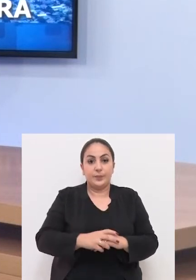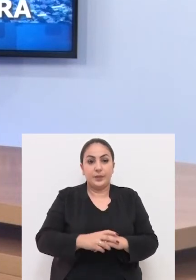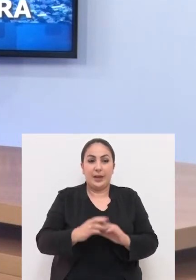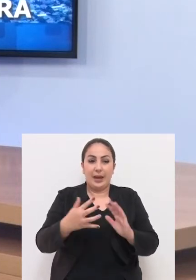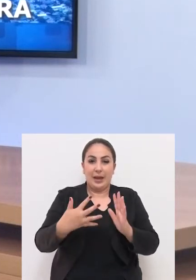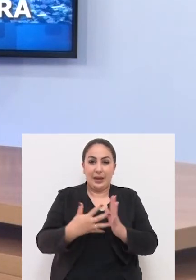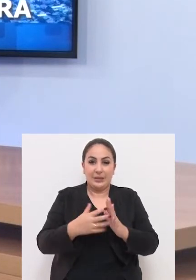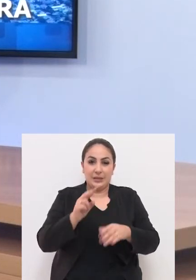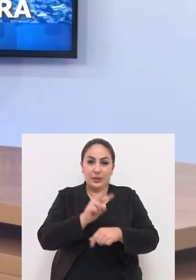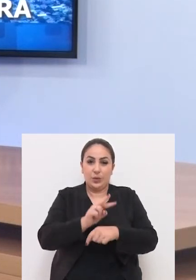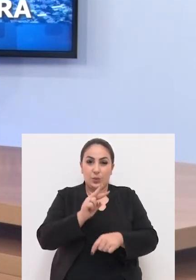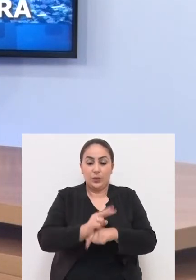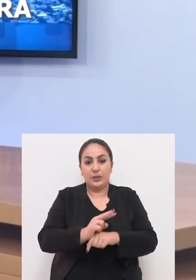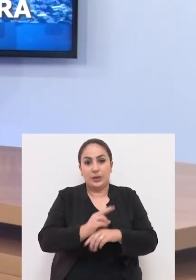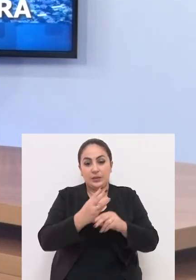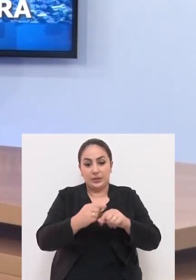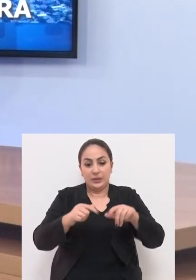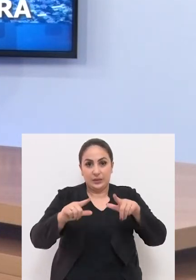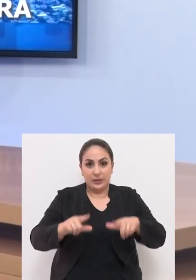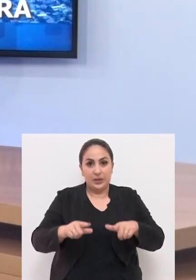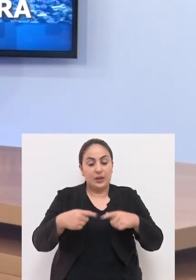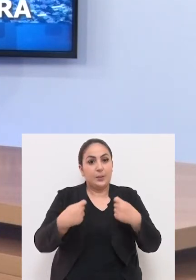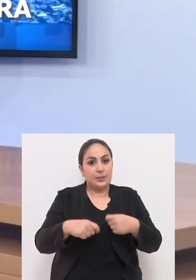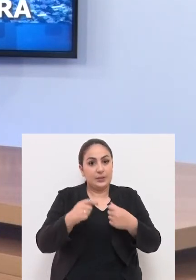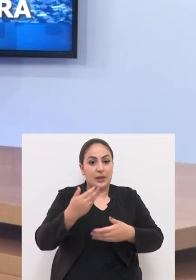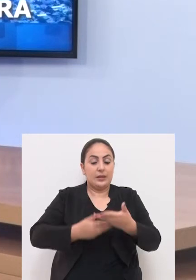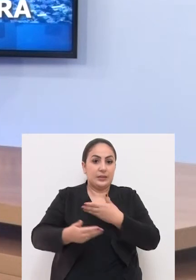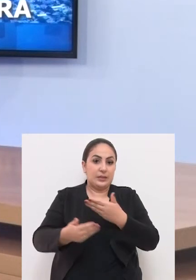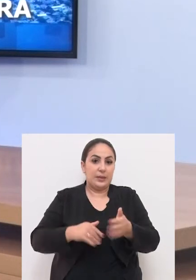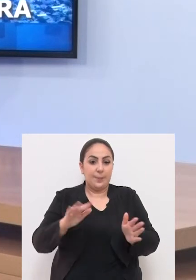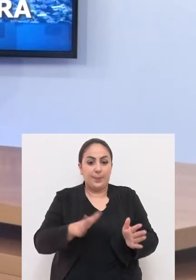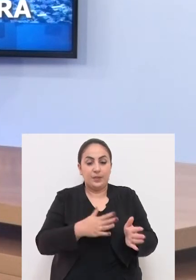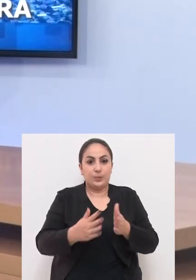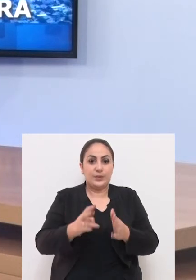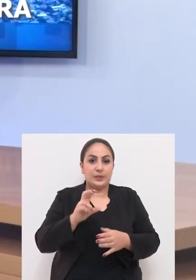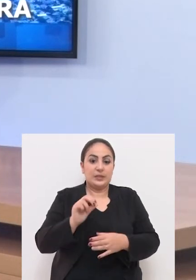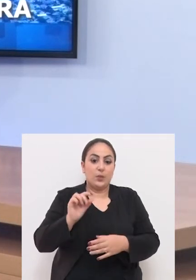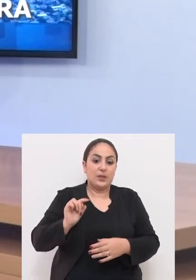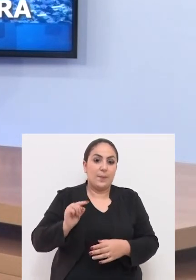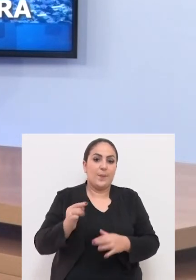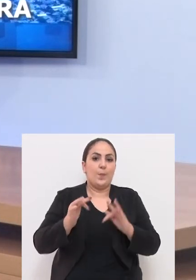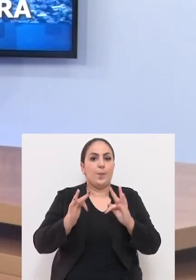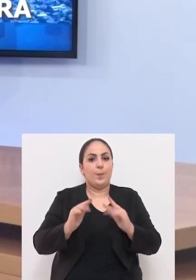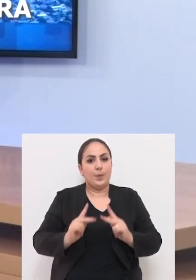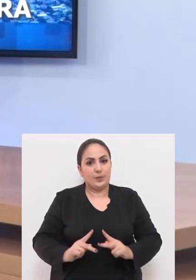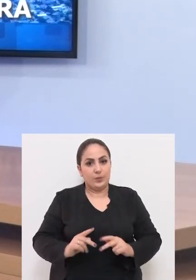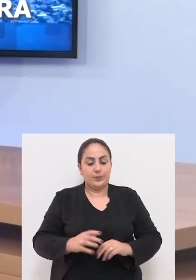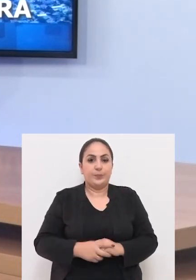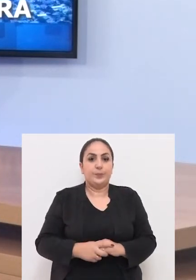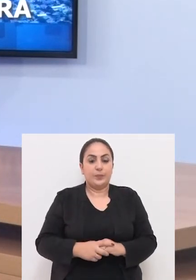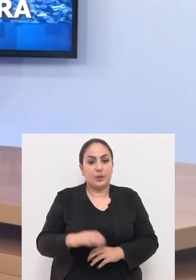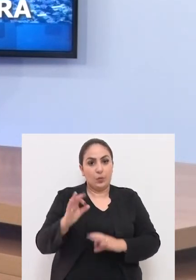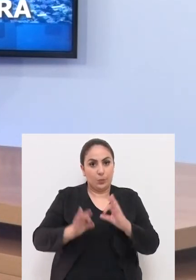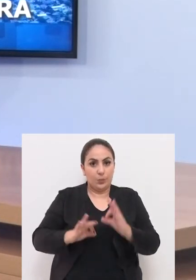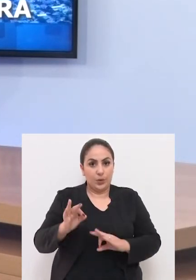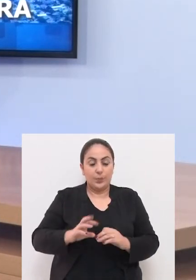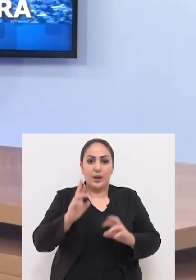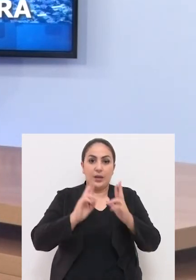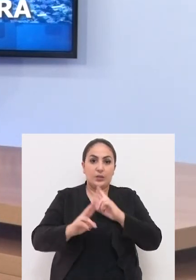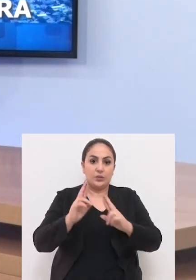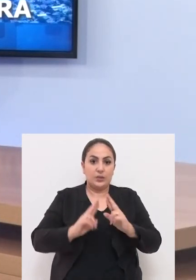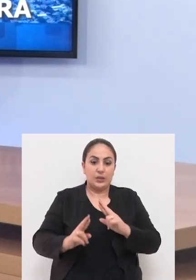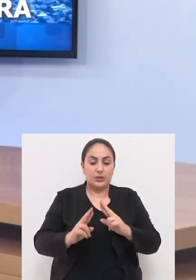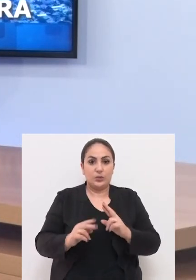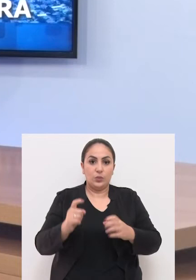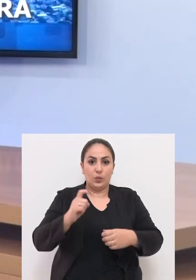Passo Fundo as redes de cuidado territoriais que devem atender cerca de 50 mil pessoas. O